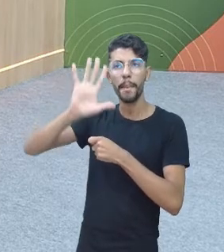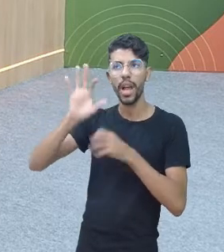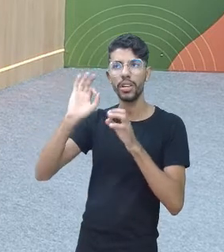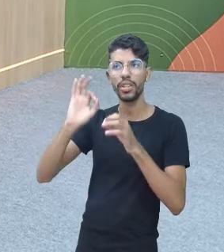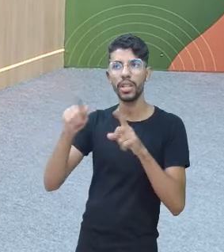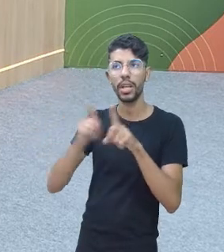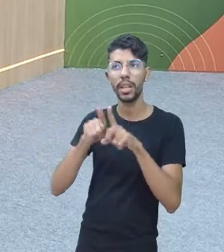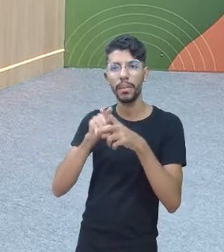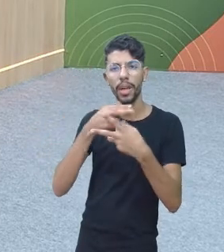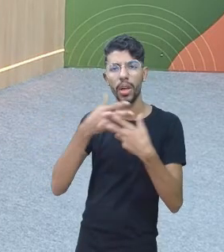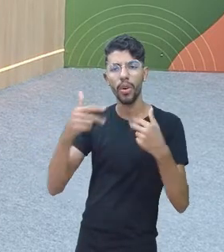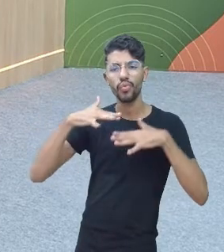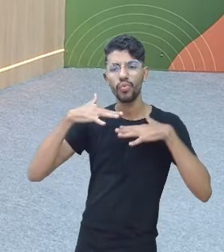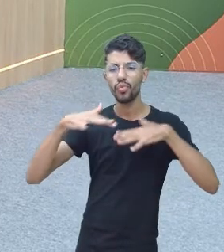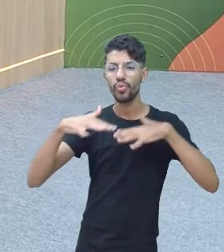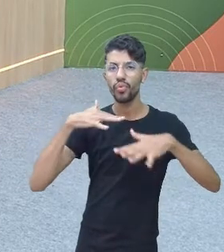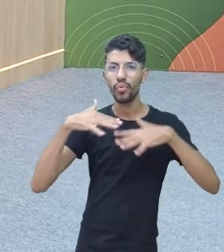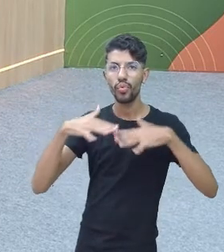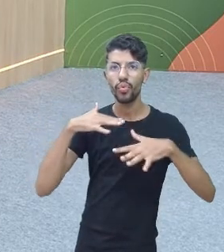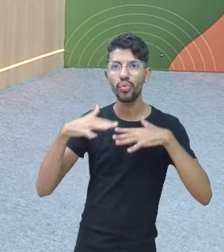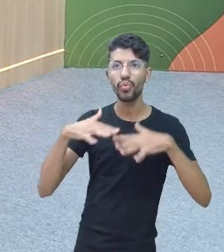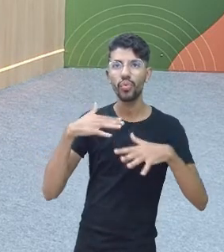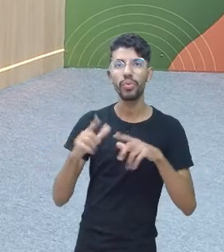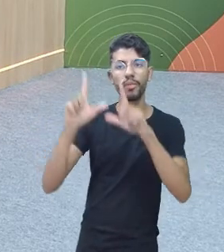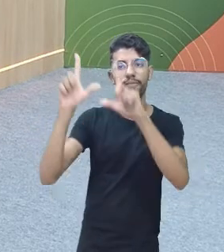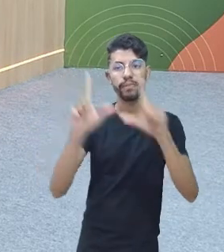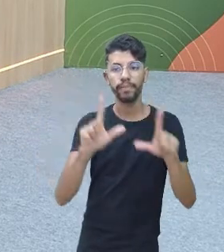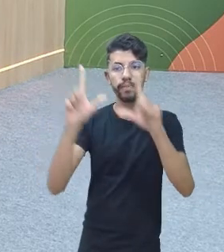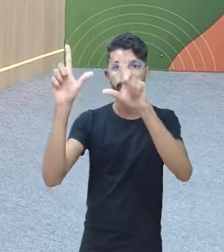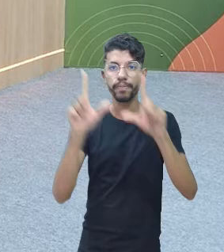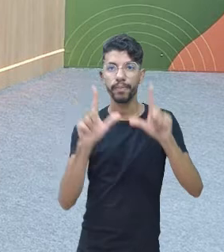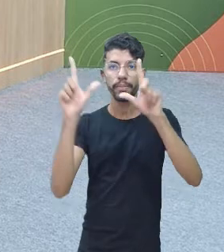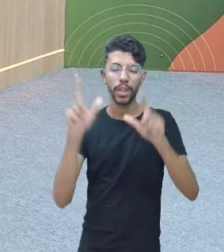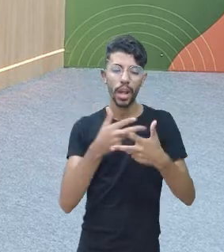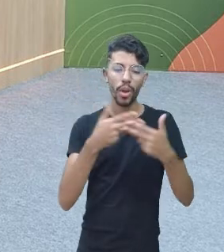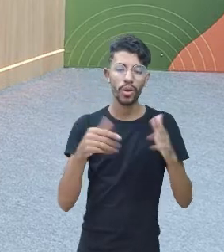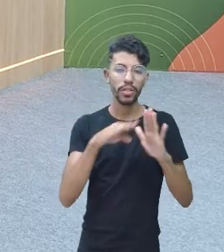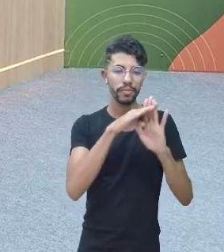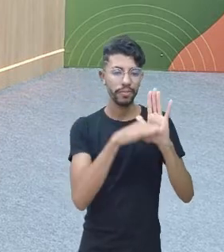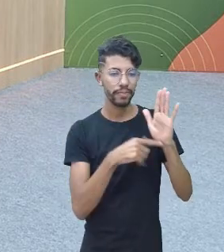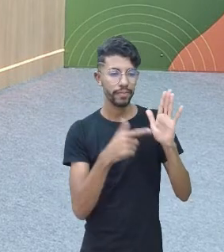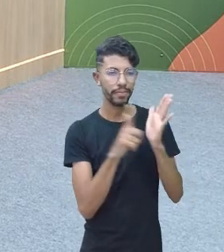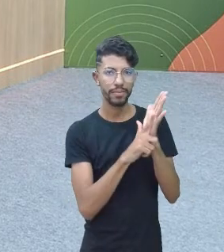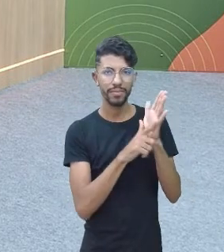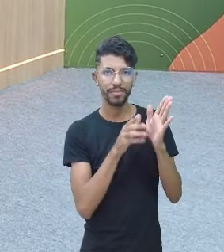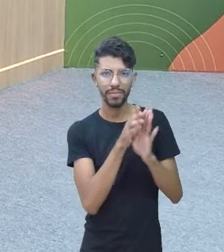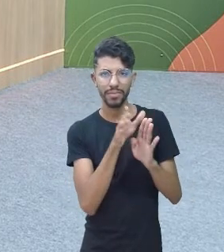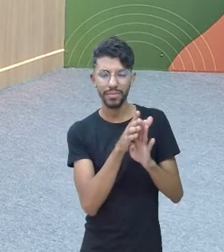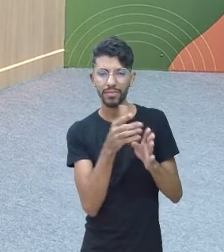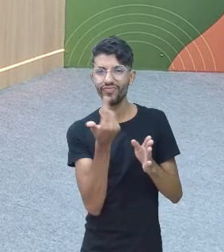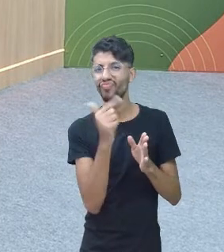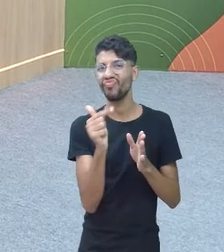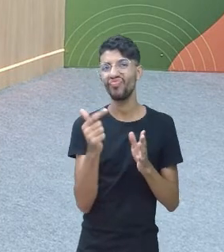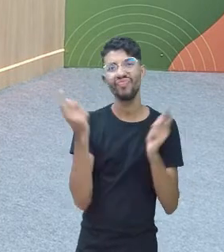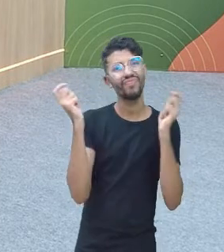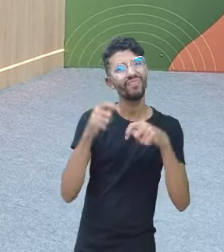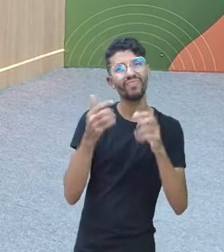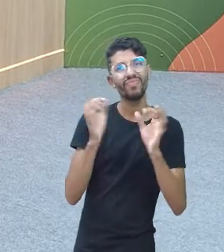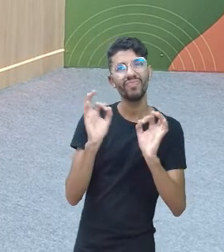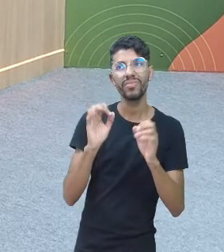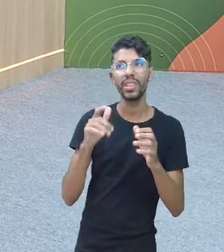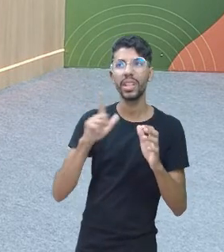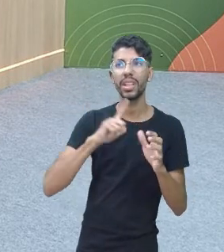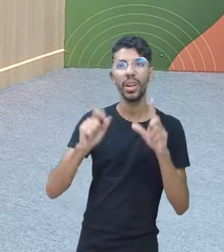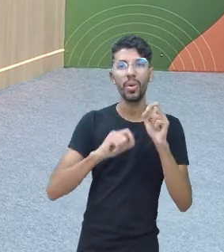coisas móveis, né, movimentos, cenas, coisas que nos manuais de instruções não eram possíveis de aparecer. A gente só tinha